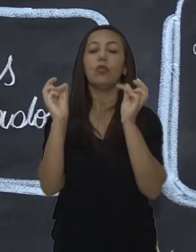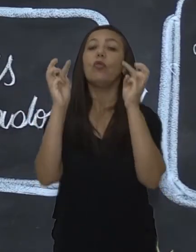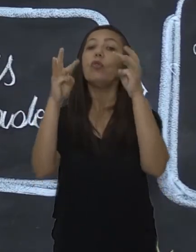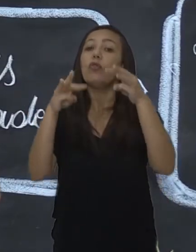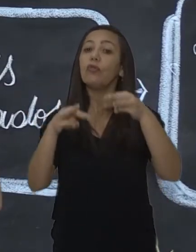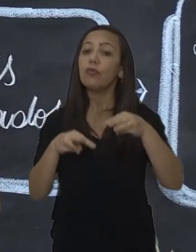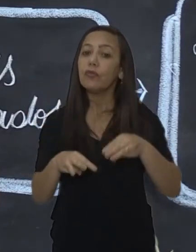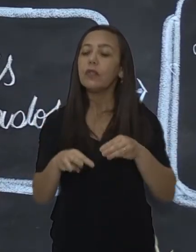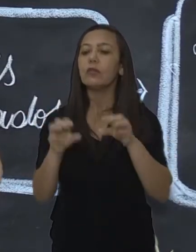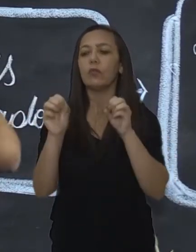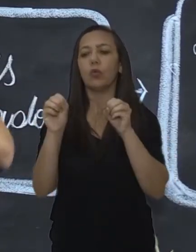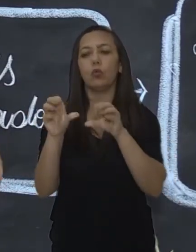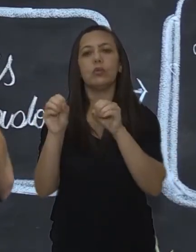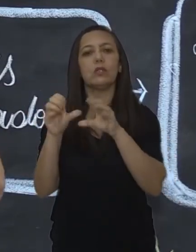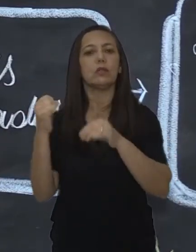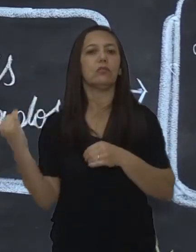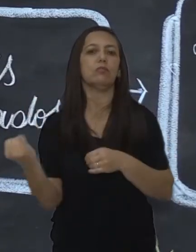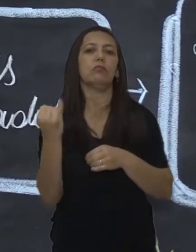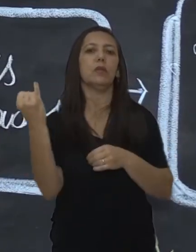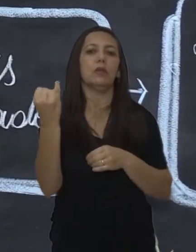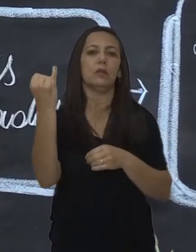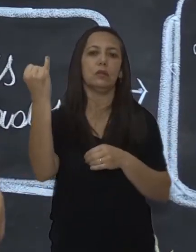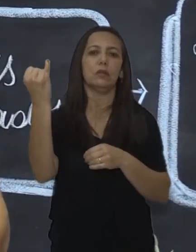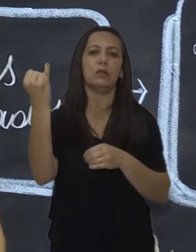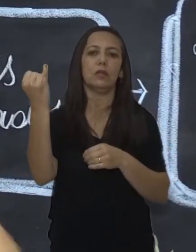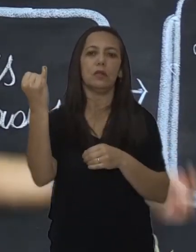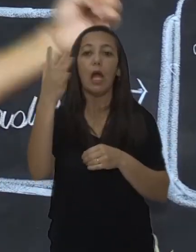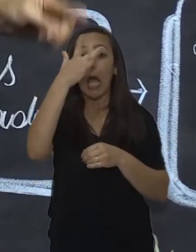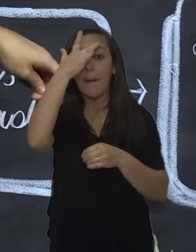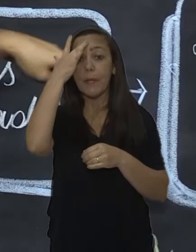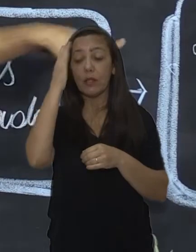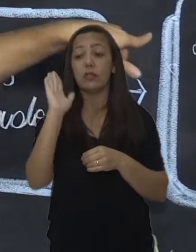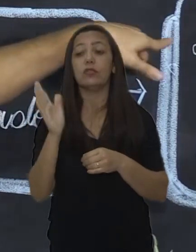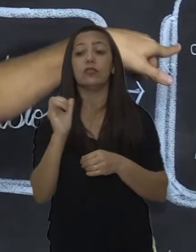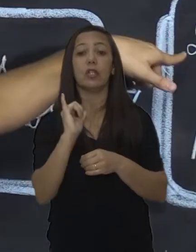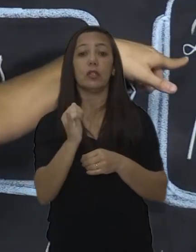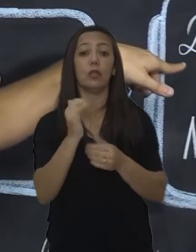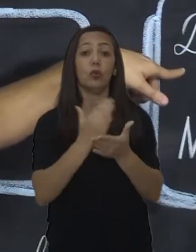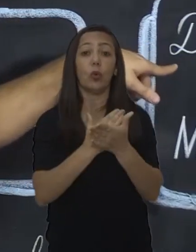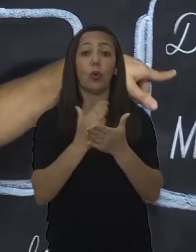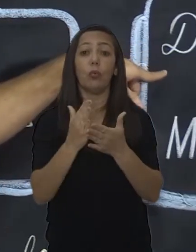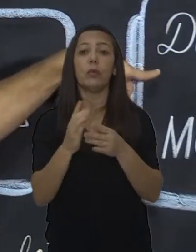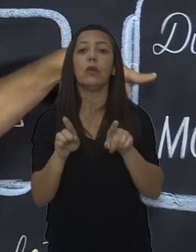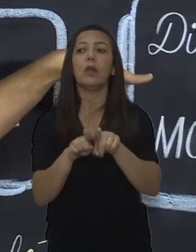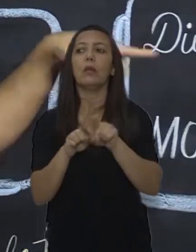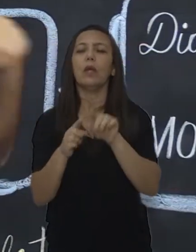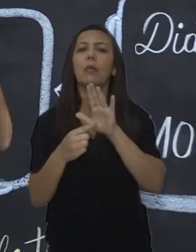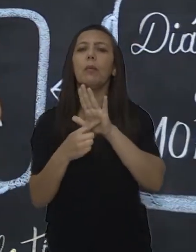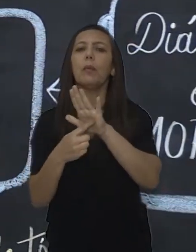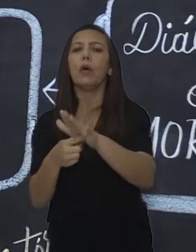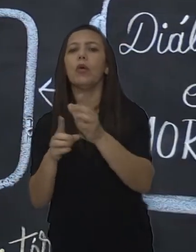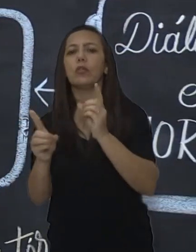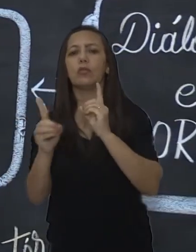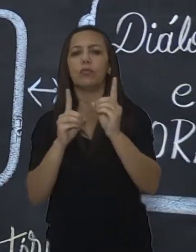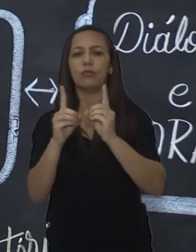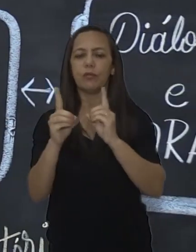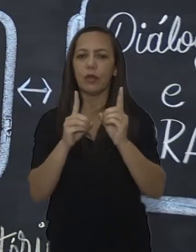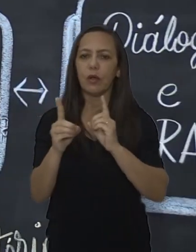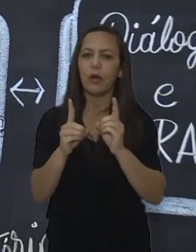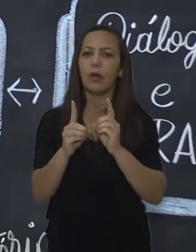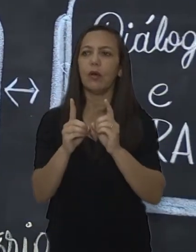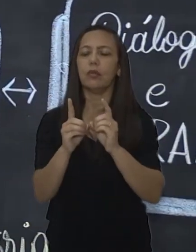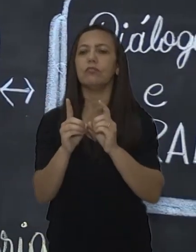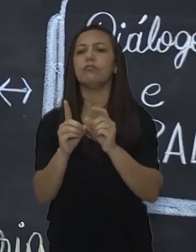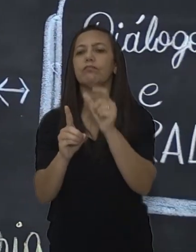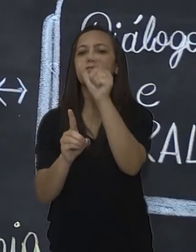se ela não fizesse mais parte da história. Já houve a narração, o narrador já contou toda a história, a gente viu os diálogos dos personagens, que são muito comuns